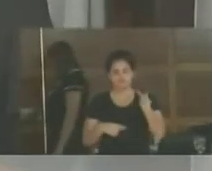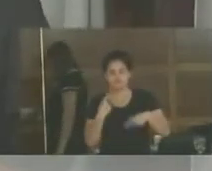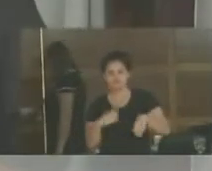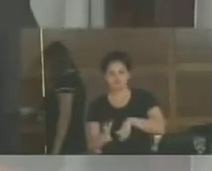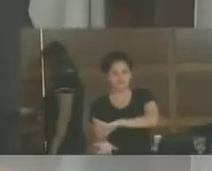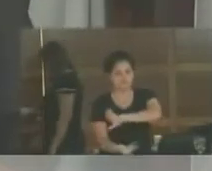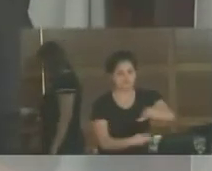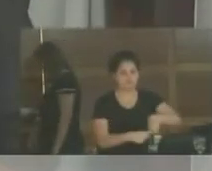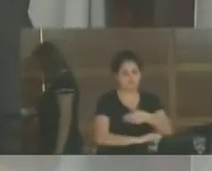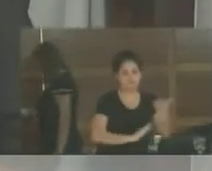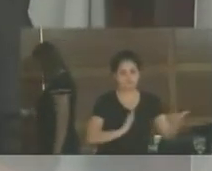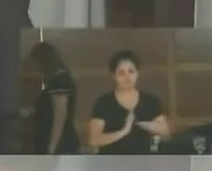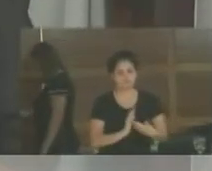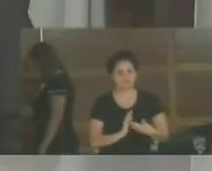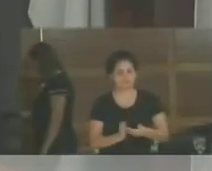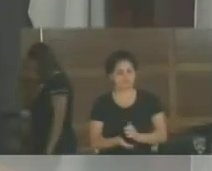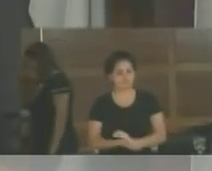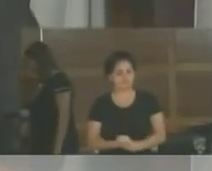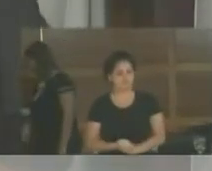mundo todo.